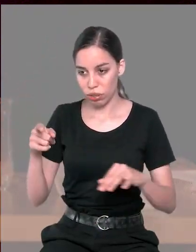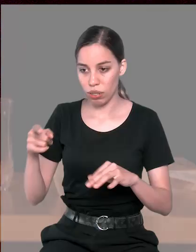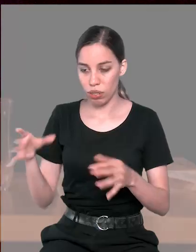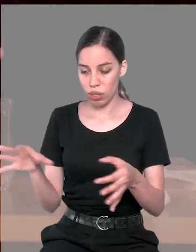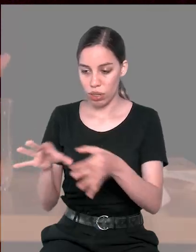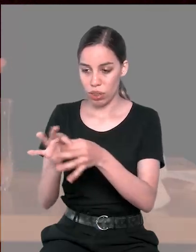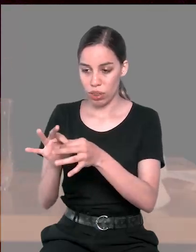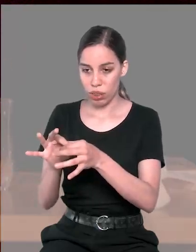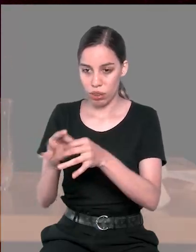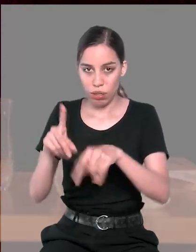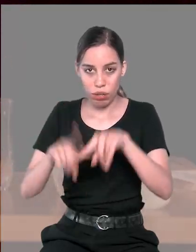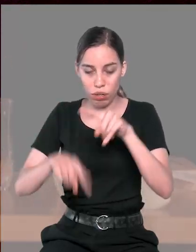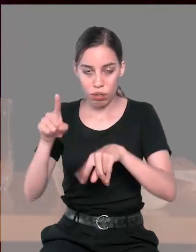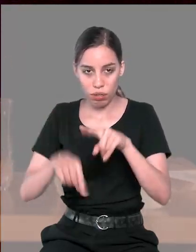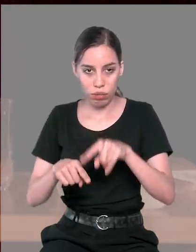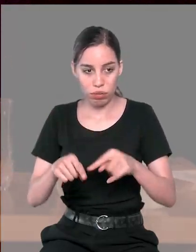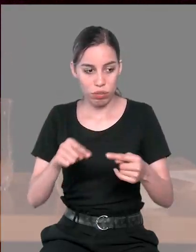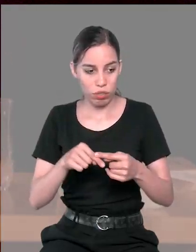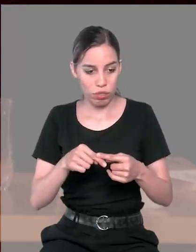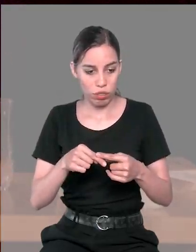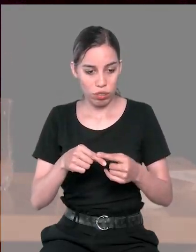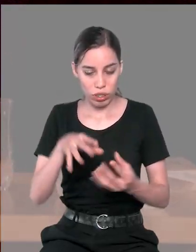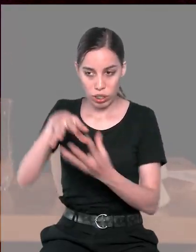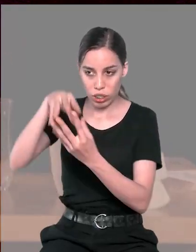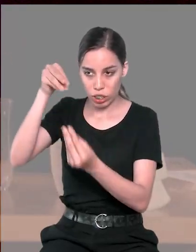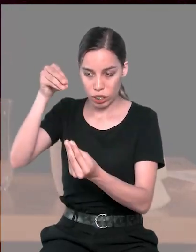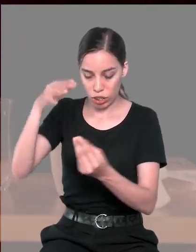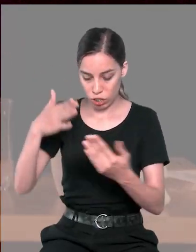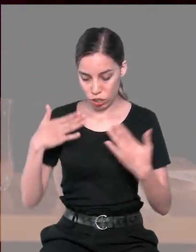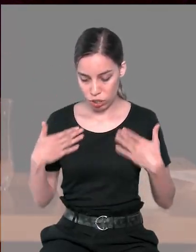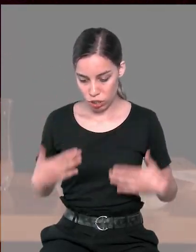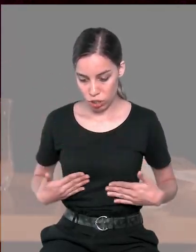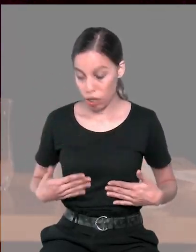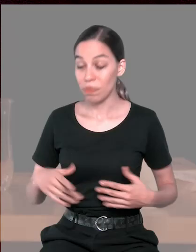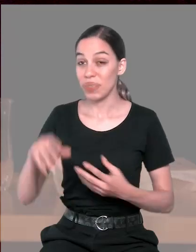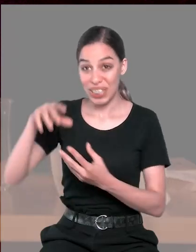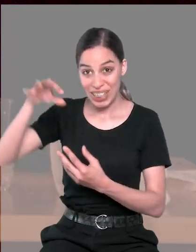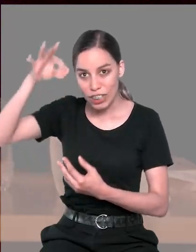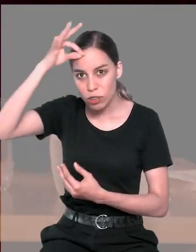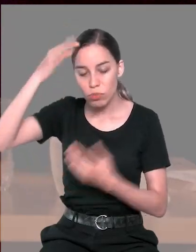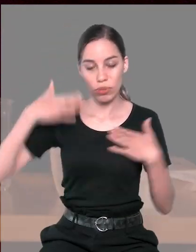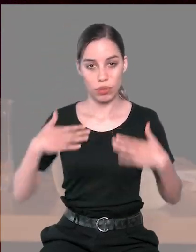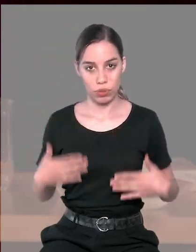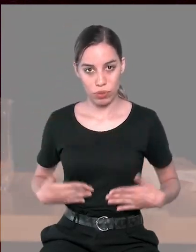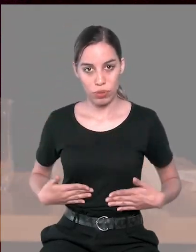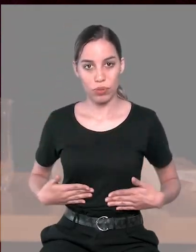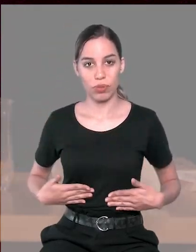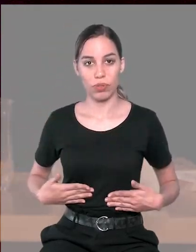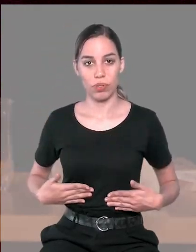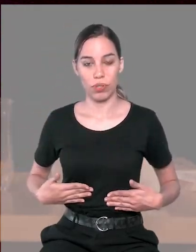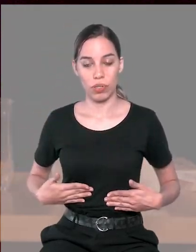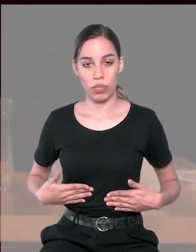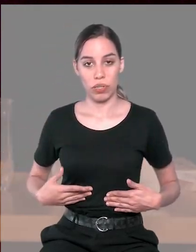material. Né? Não tem espírito e corpo, natureza e cultura, né? o sensível e o inteligível. Quer dizer, no